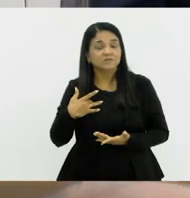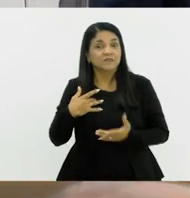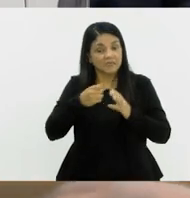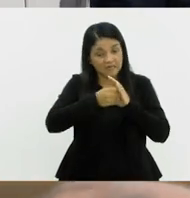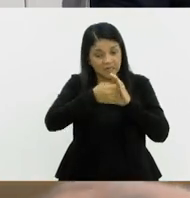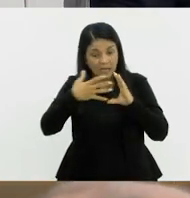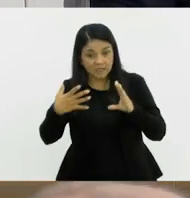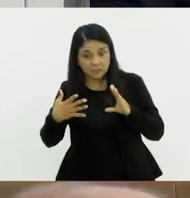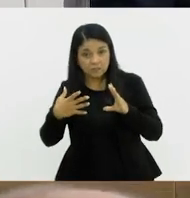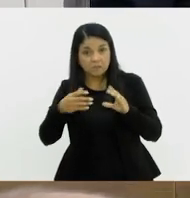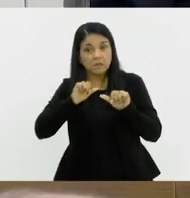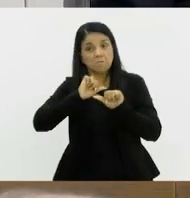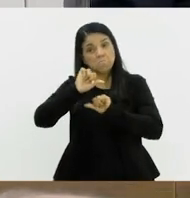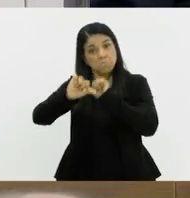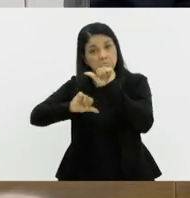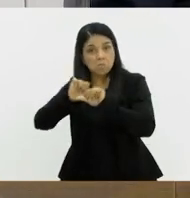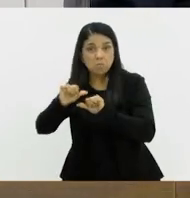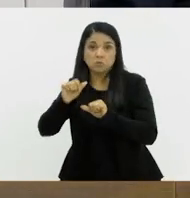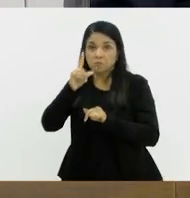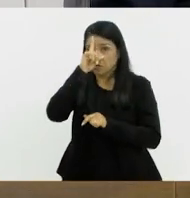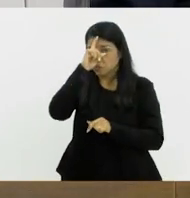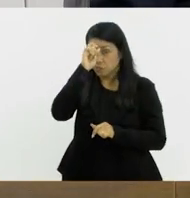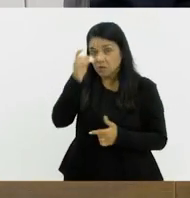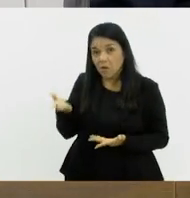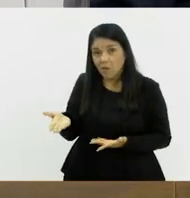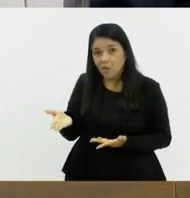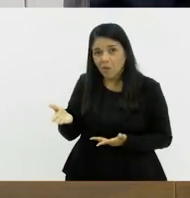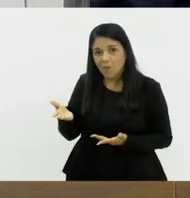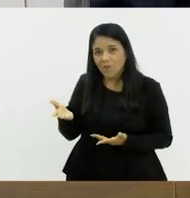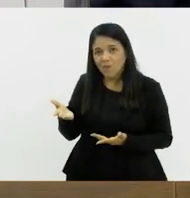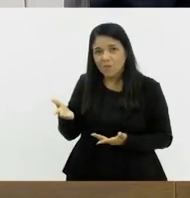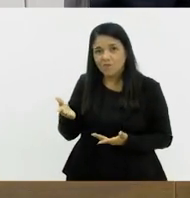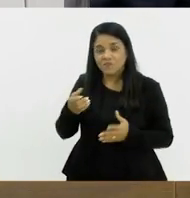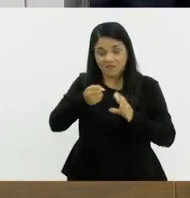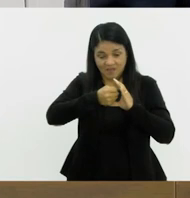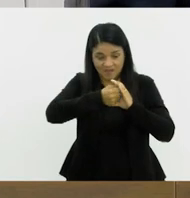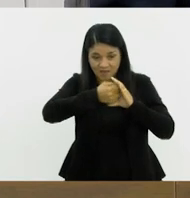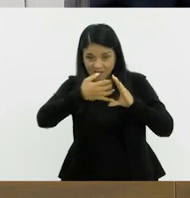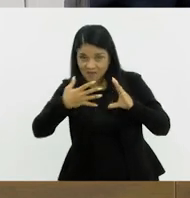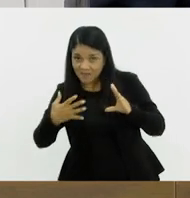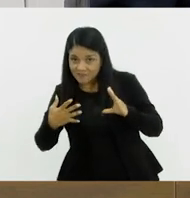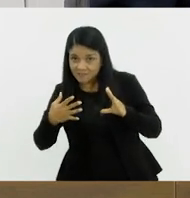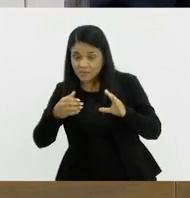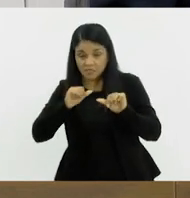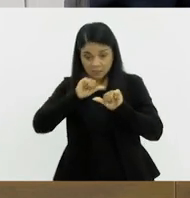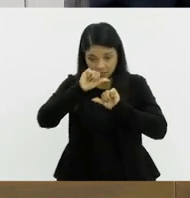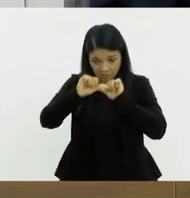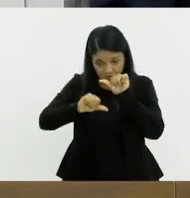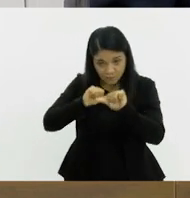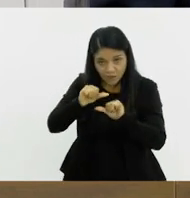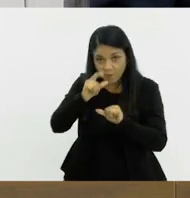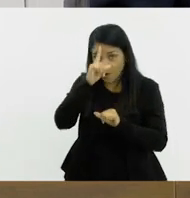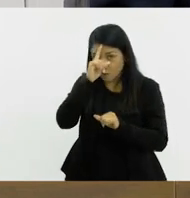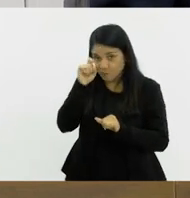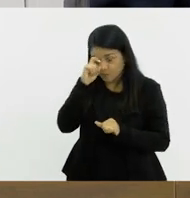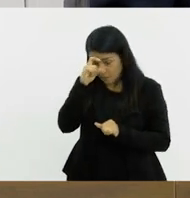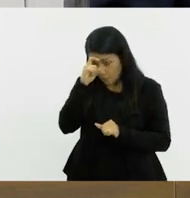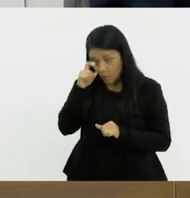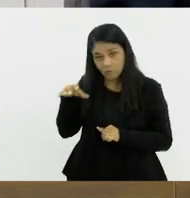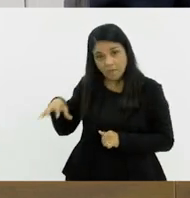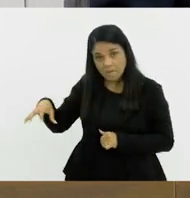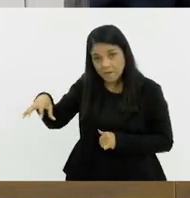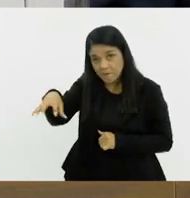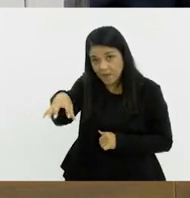ele vira um hospital. É, a questão é, ele terá as características que transformam ele no hospital? Nesse